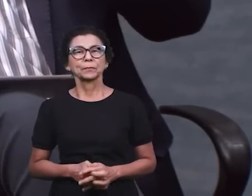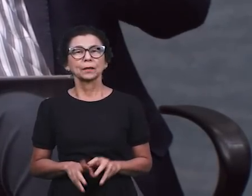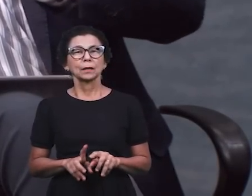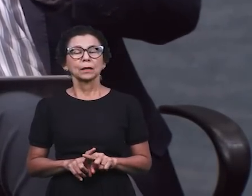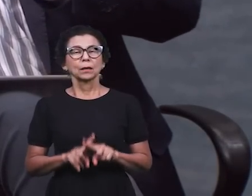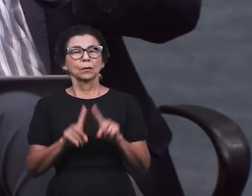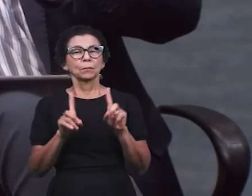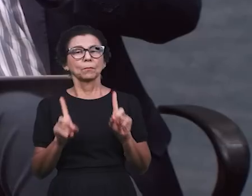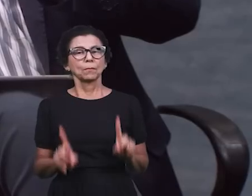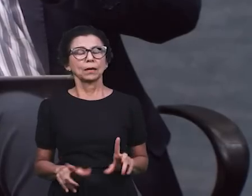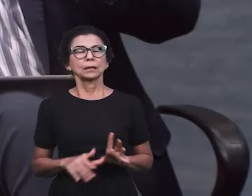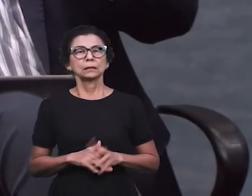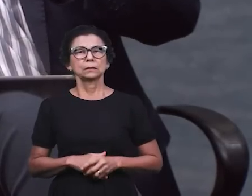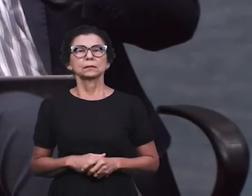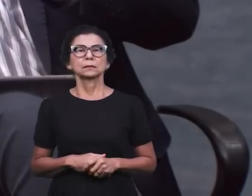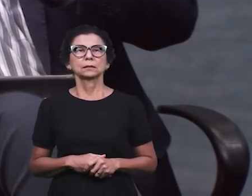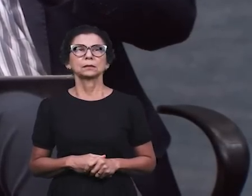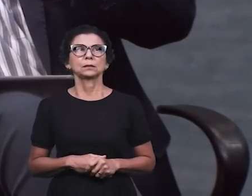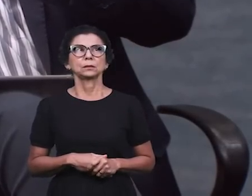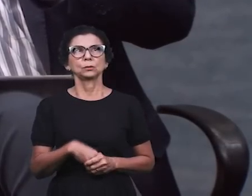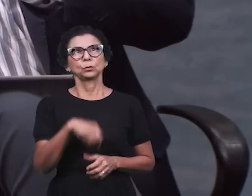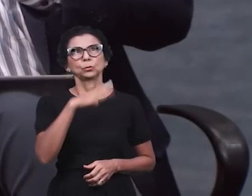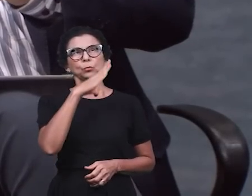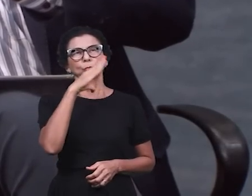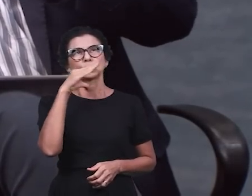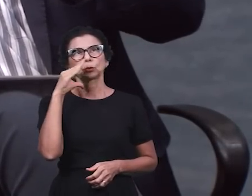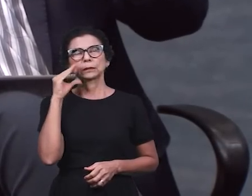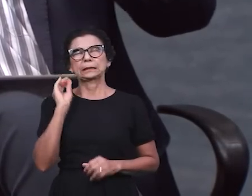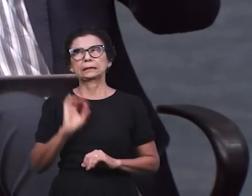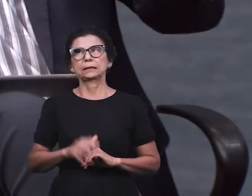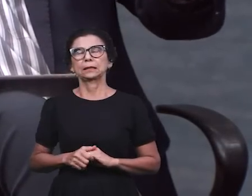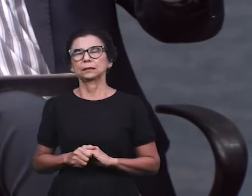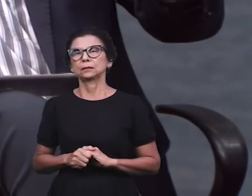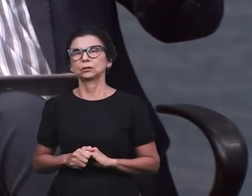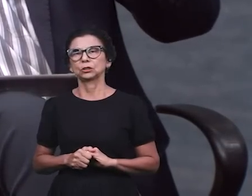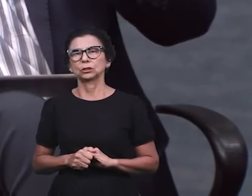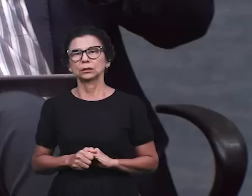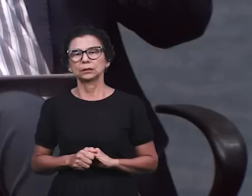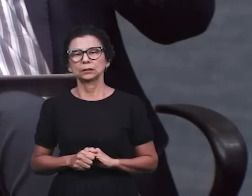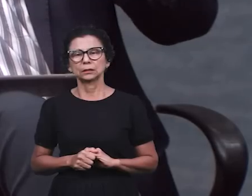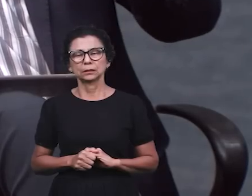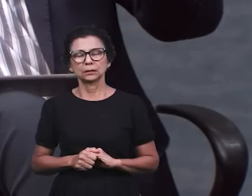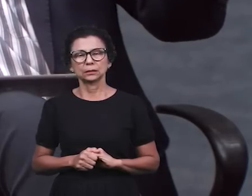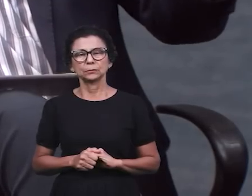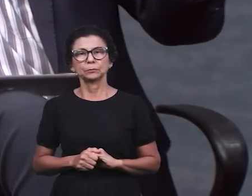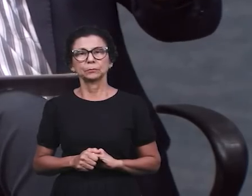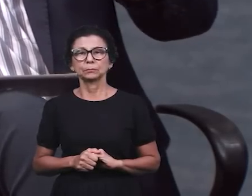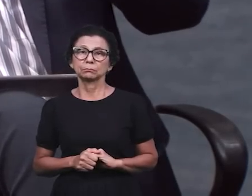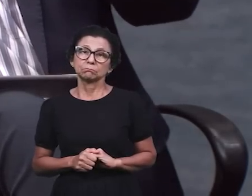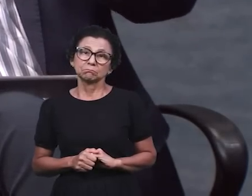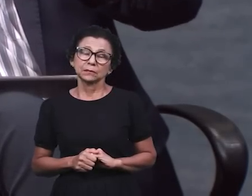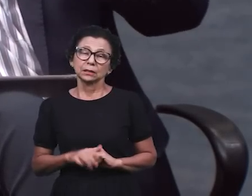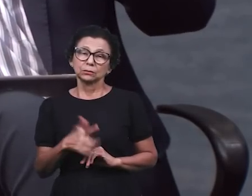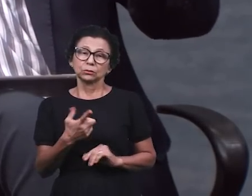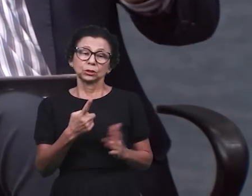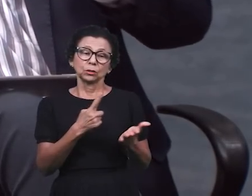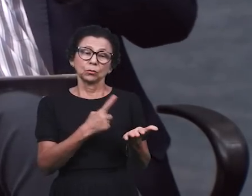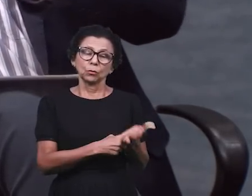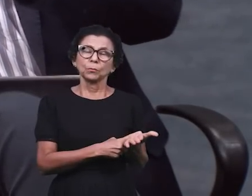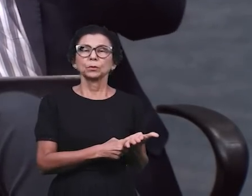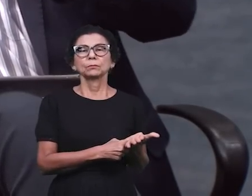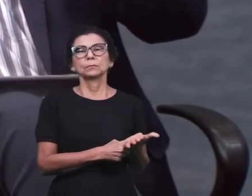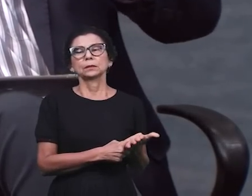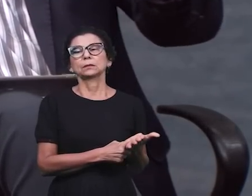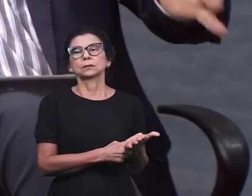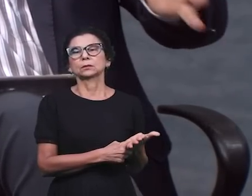ele não possa tocar na igreja, ele pode, ele não tem ali o compromisso como os demais que já são jovens, são do Grupo Louvor,